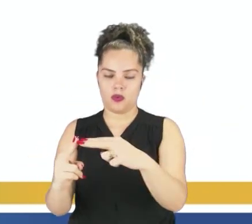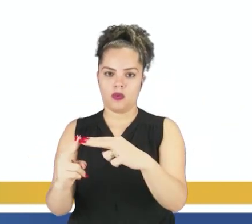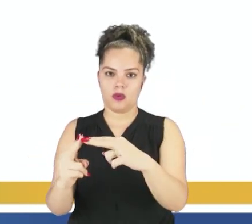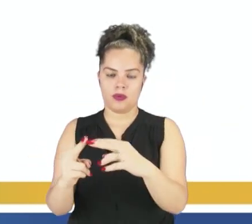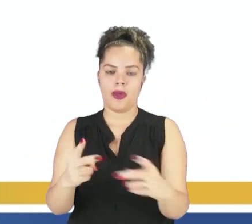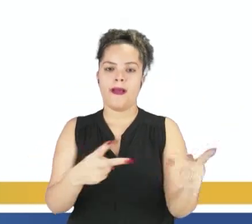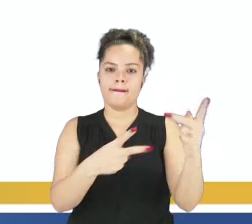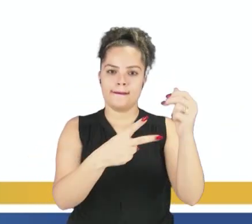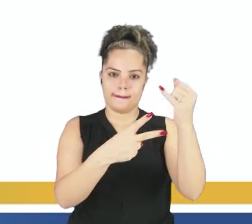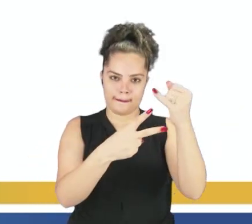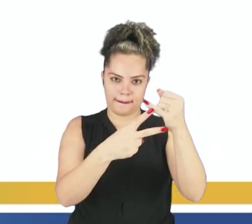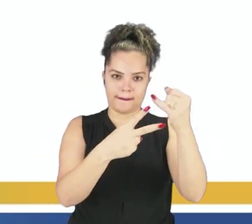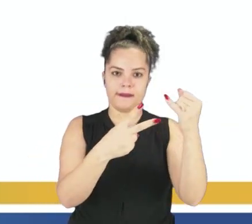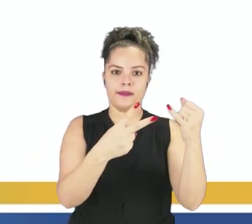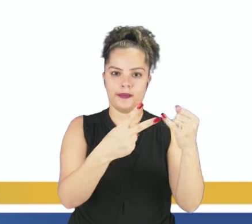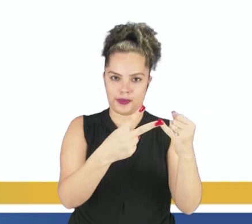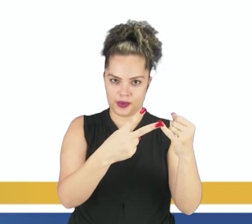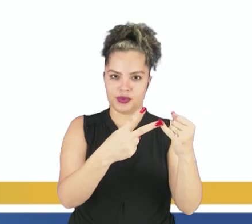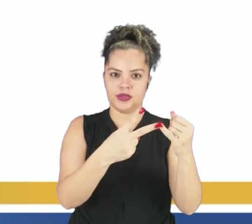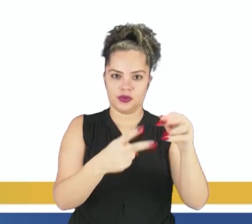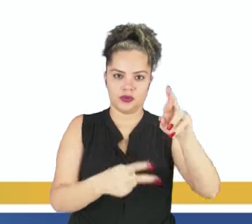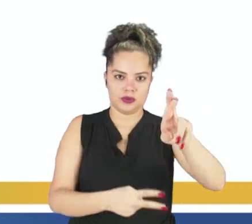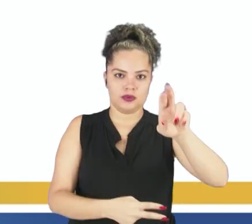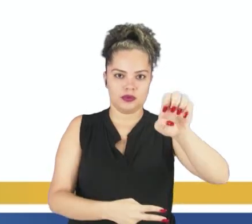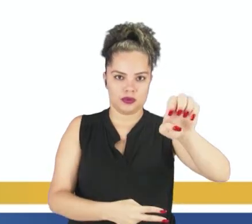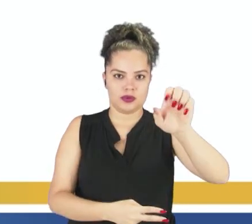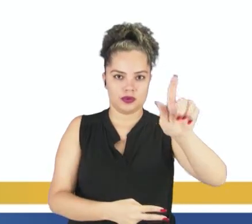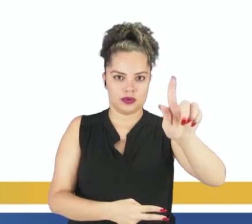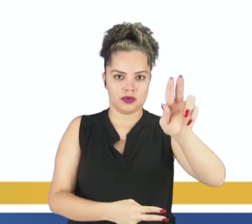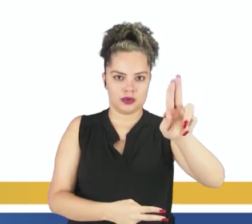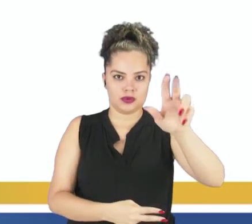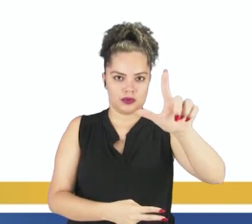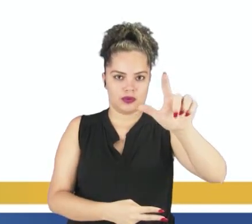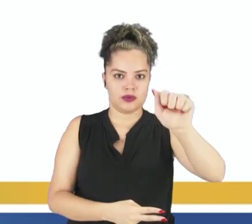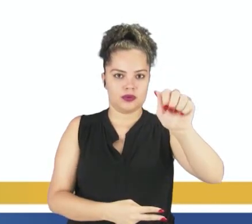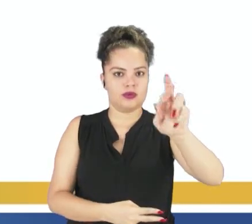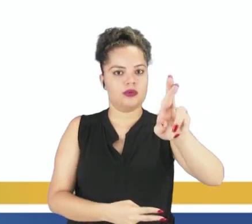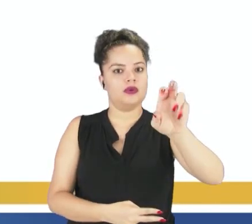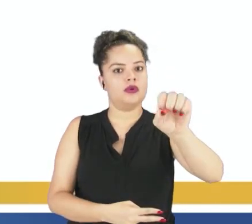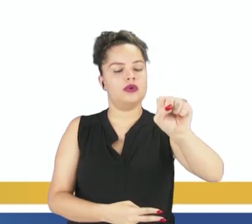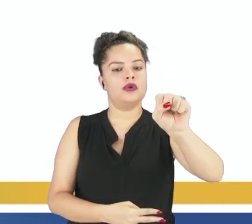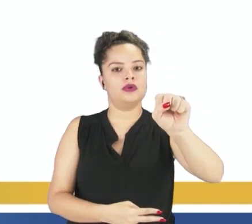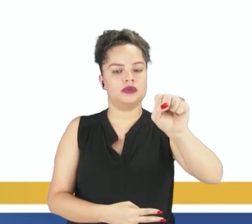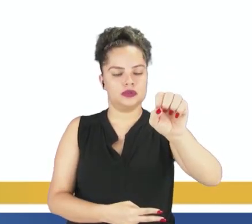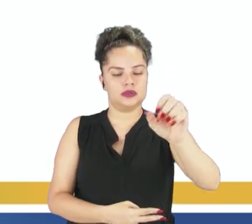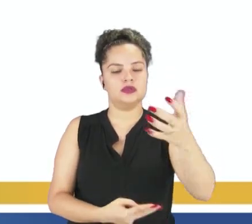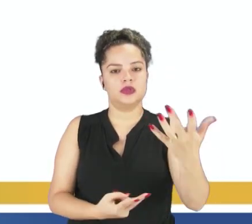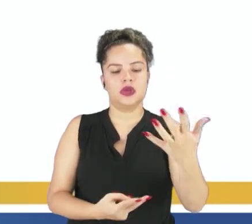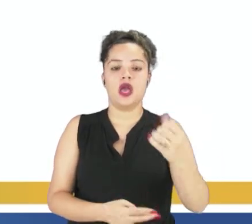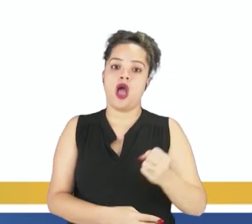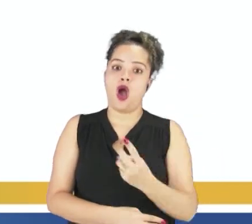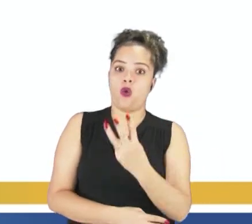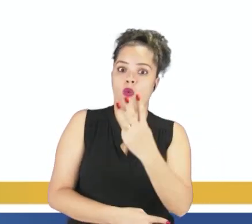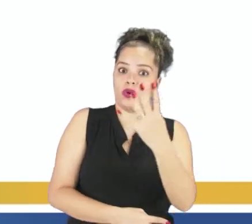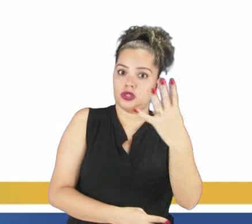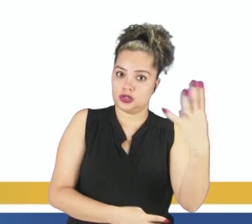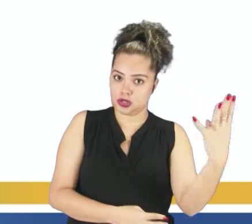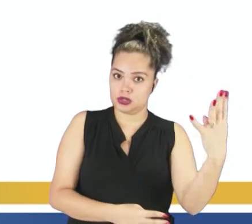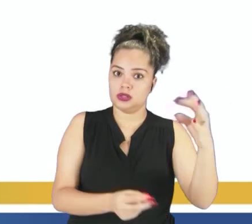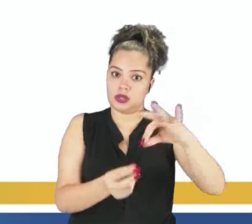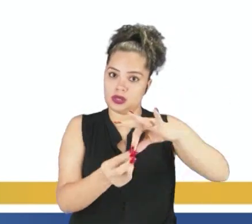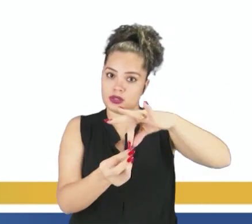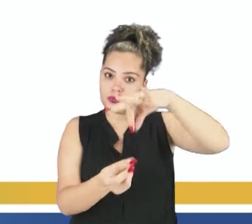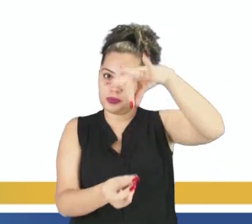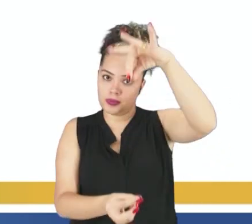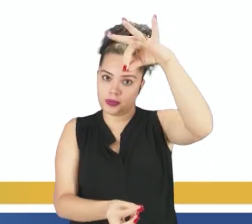que esse polígono são regulares. Então, se eu tenho um polígono que o número de lados, né, tem o mesmo